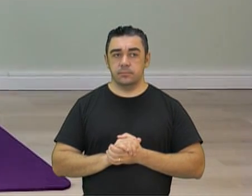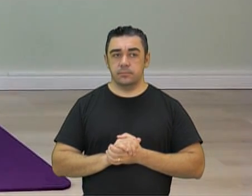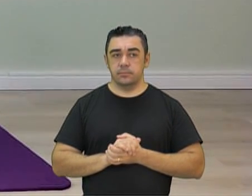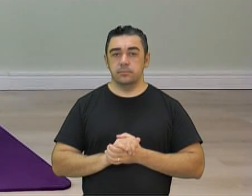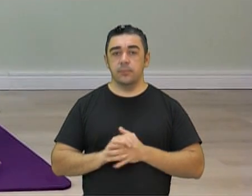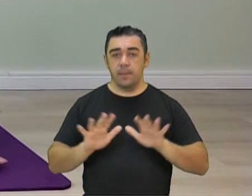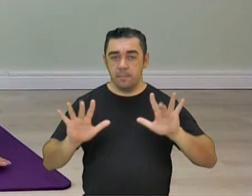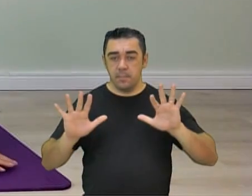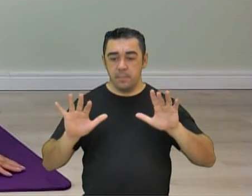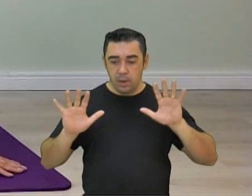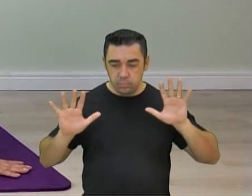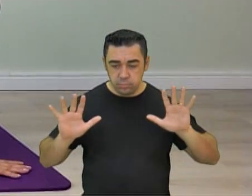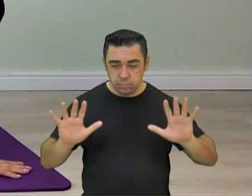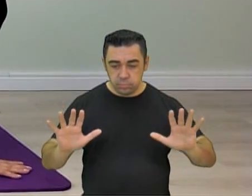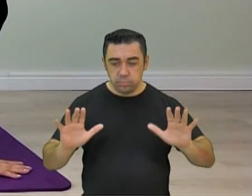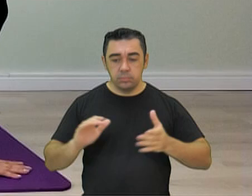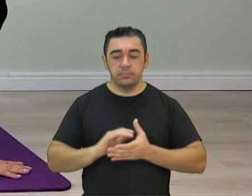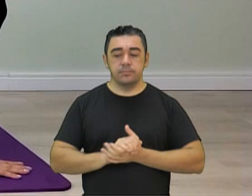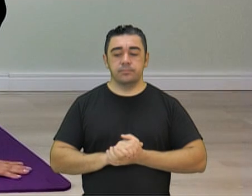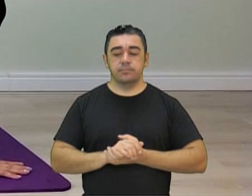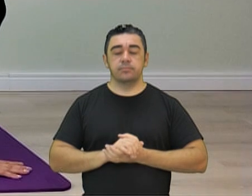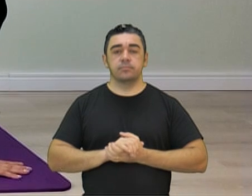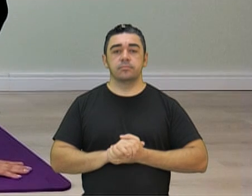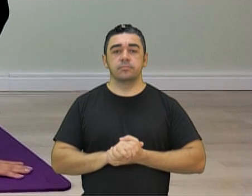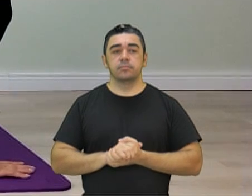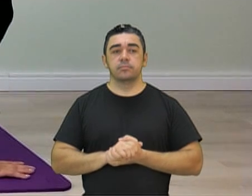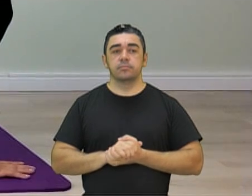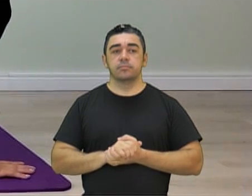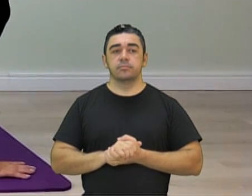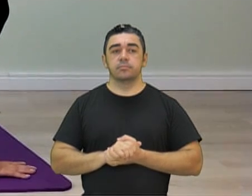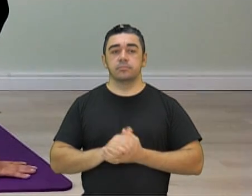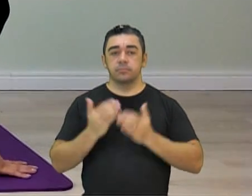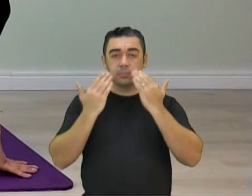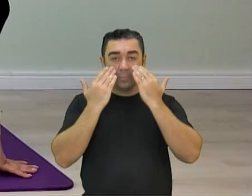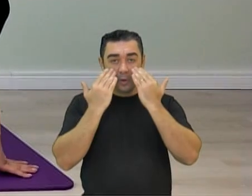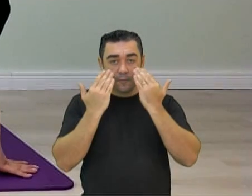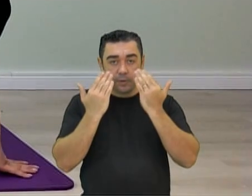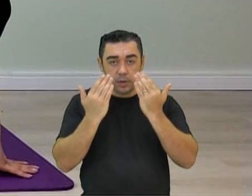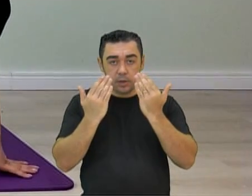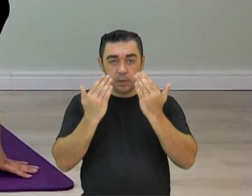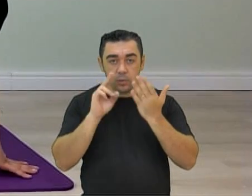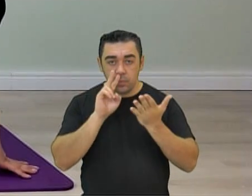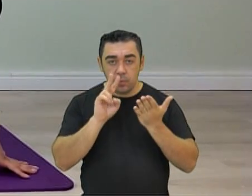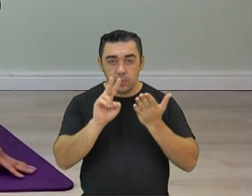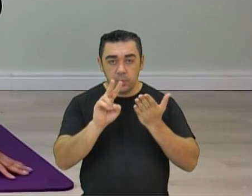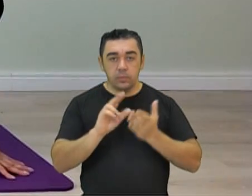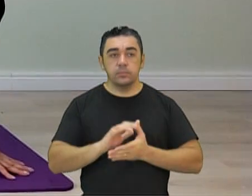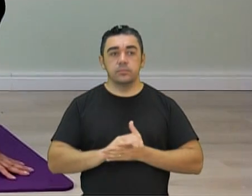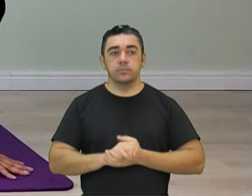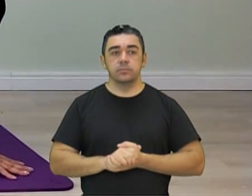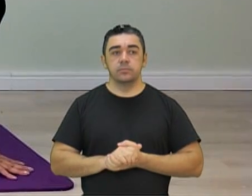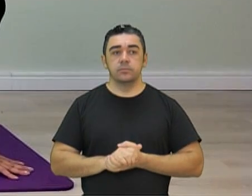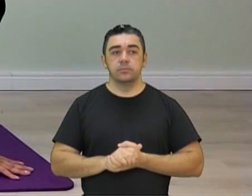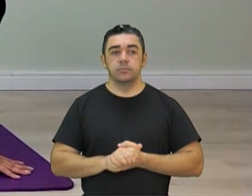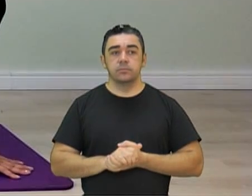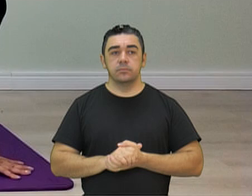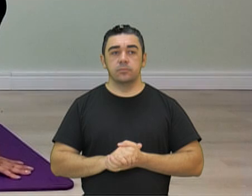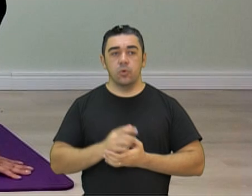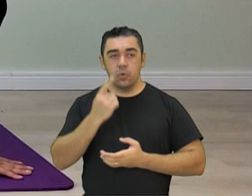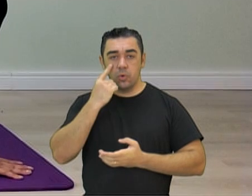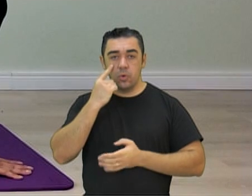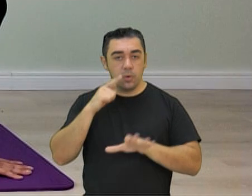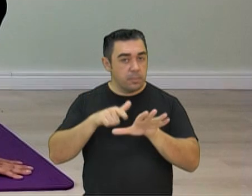chão. E fica. Olha para frente. Ponta do pé lá